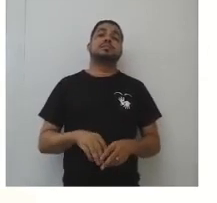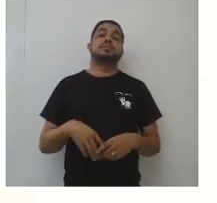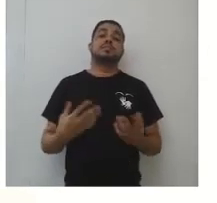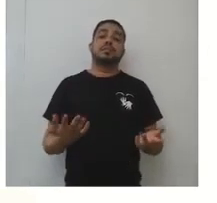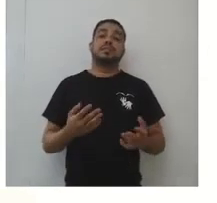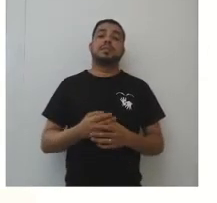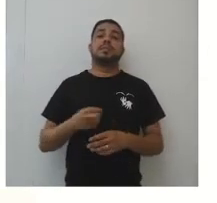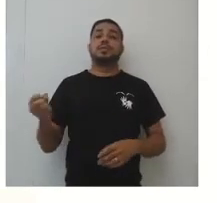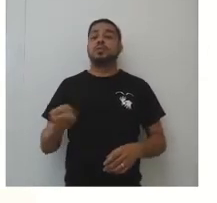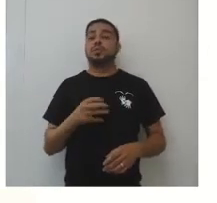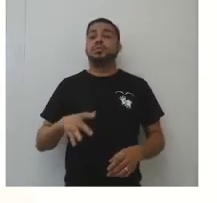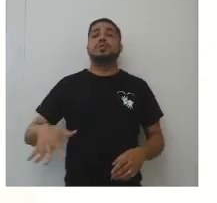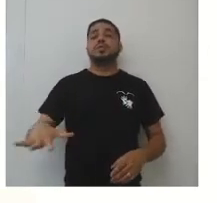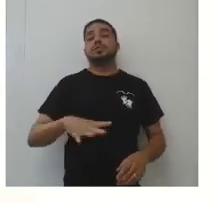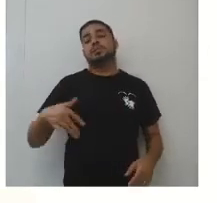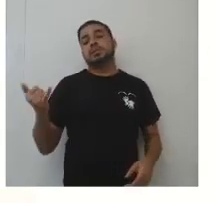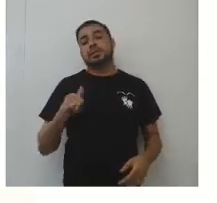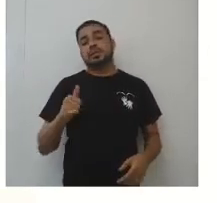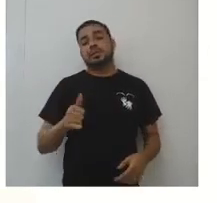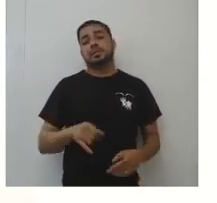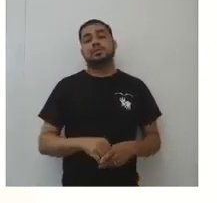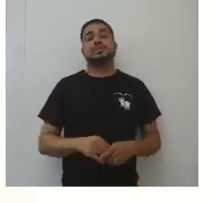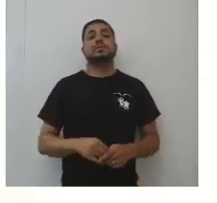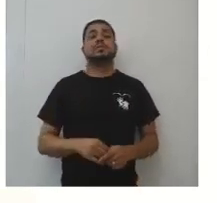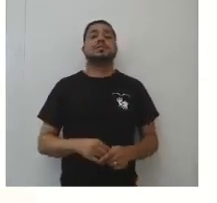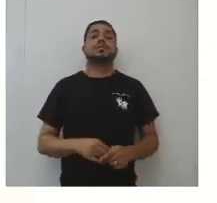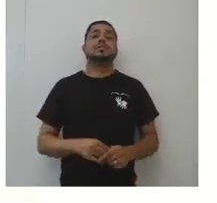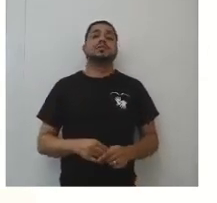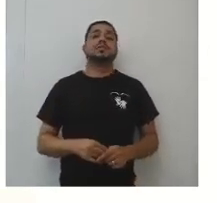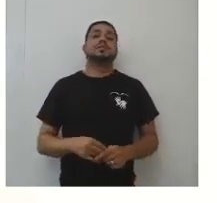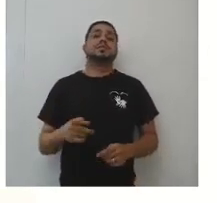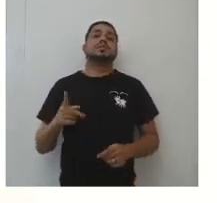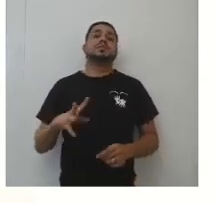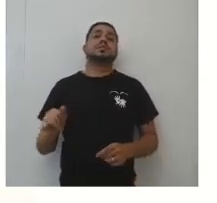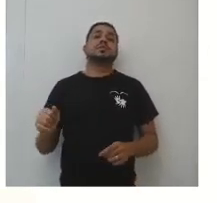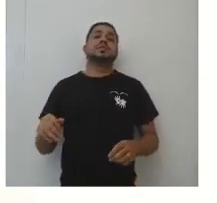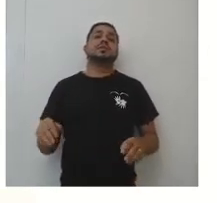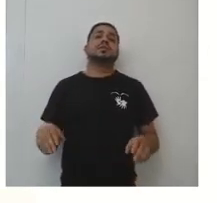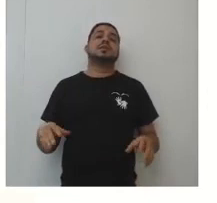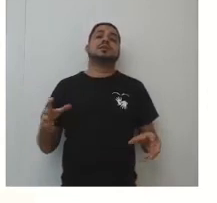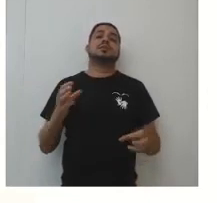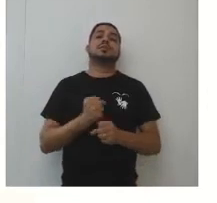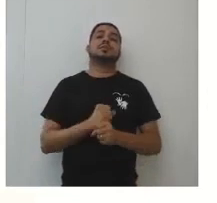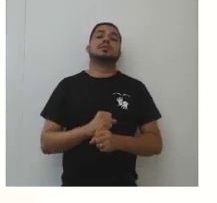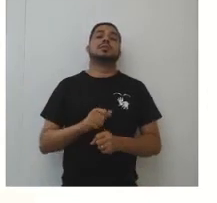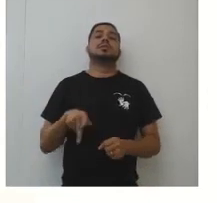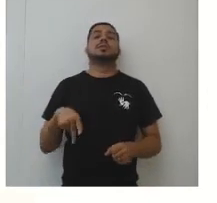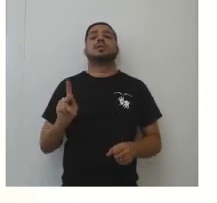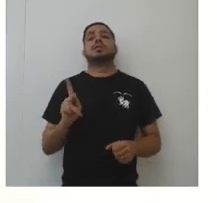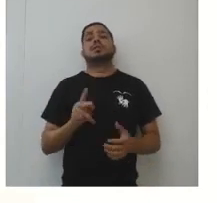O novo campo elétrico, que é linha, vai ser igual a K,